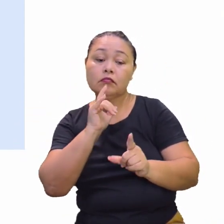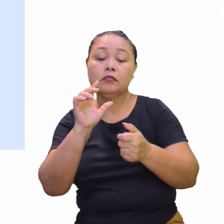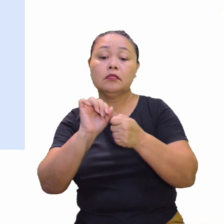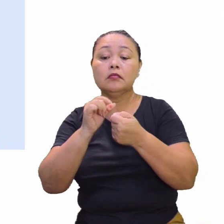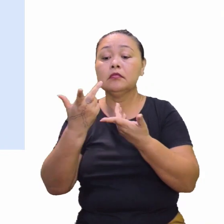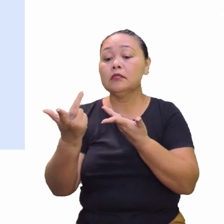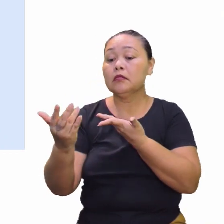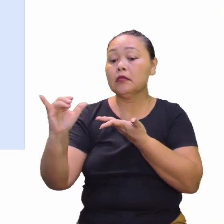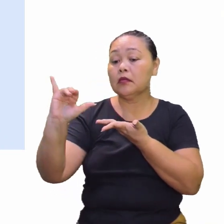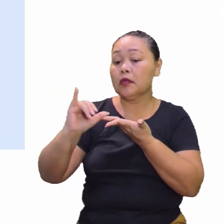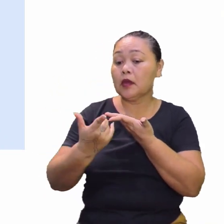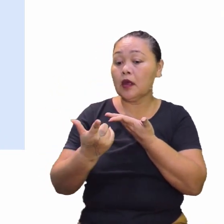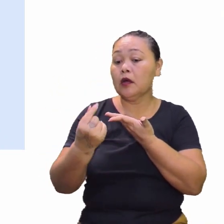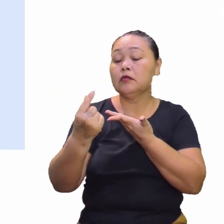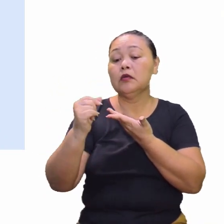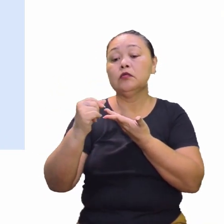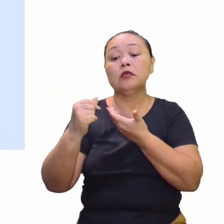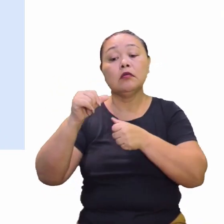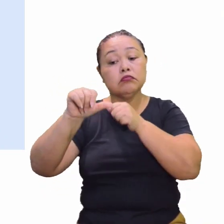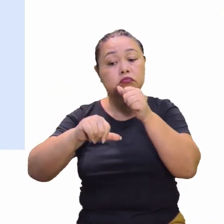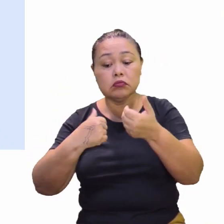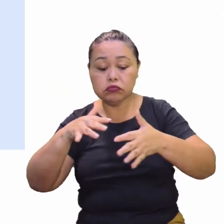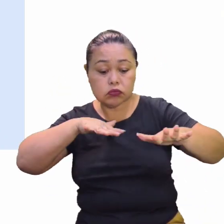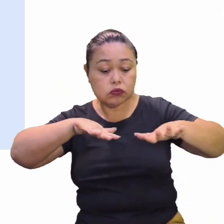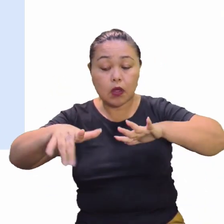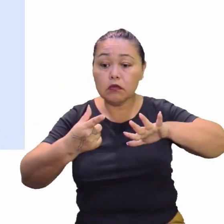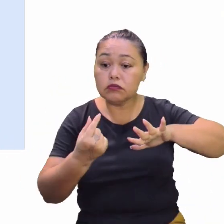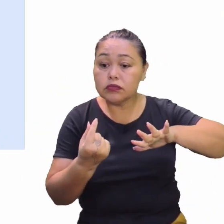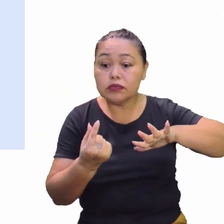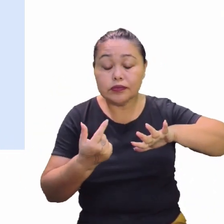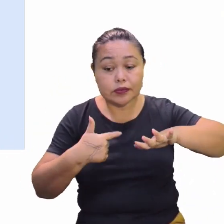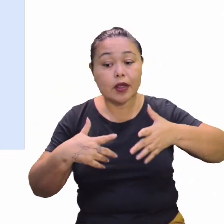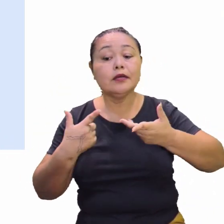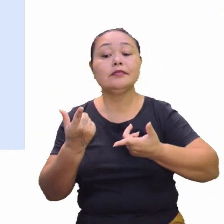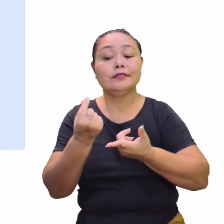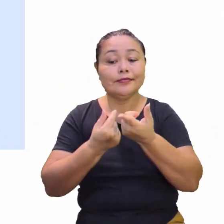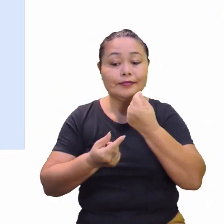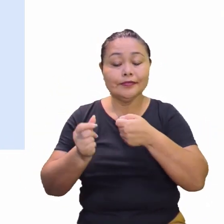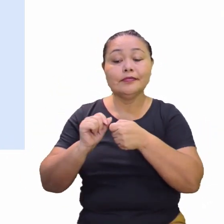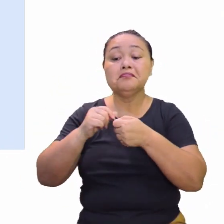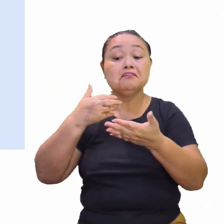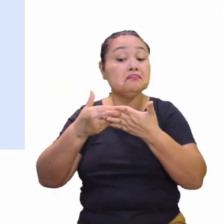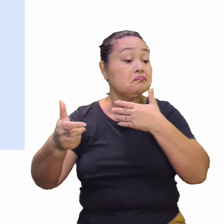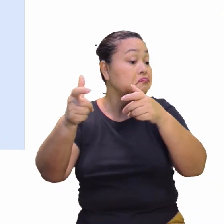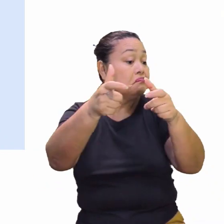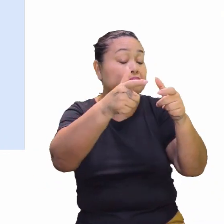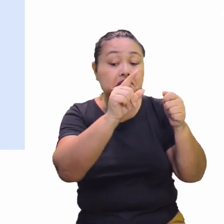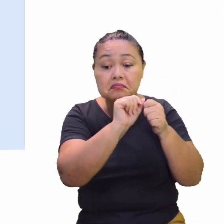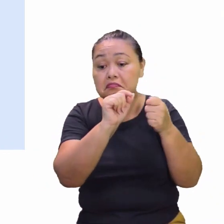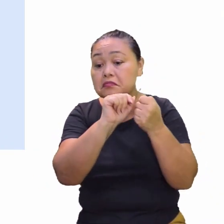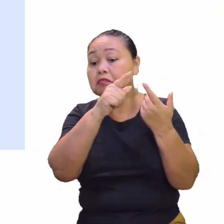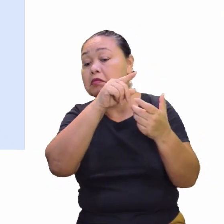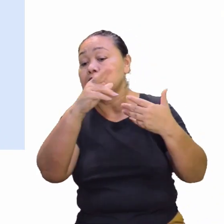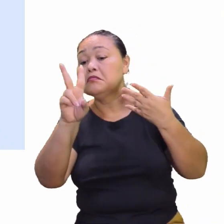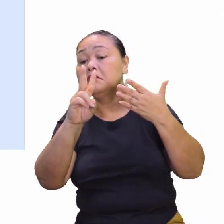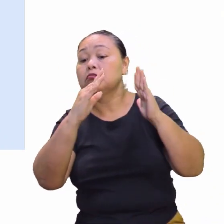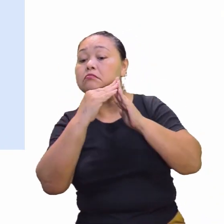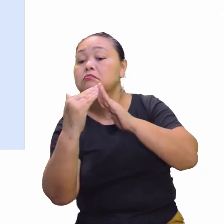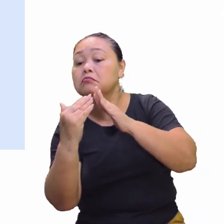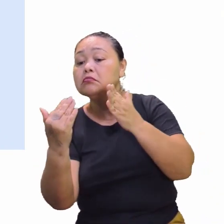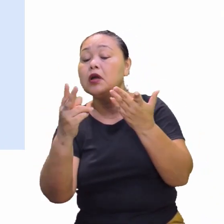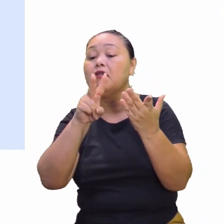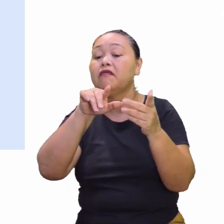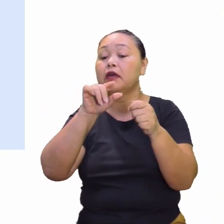né? Gera riqueza, gera dinheiro para movimentar a economia, independente da tua localidade, pode ser ali uma vila,